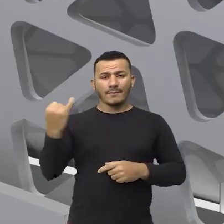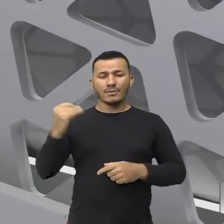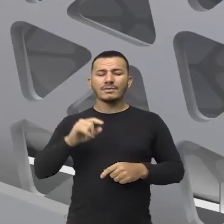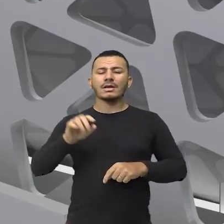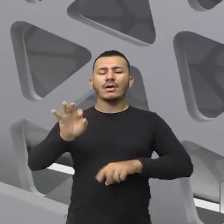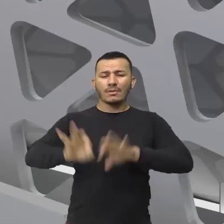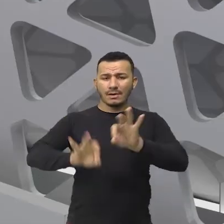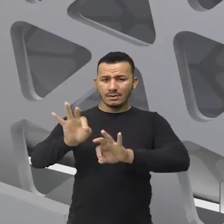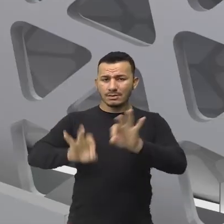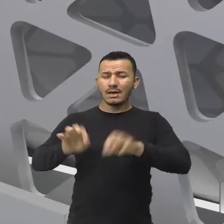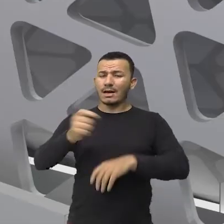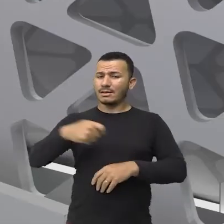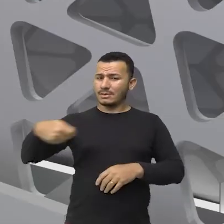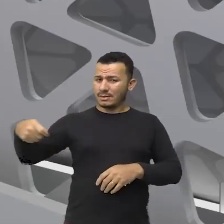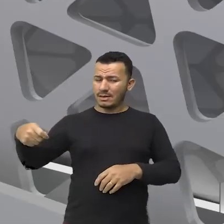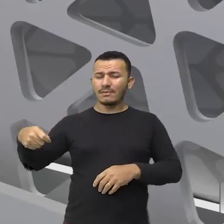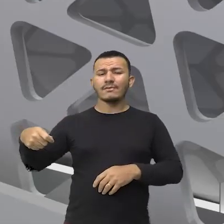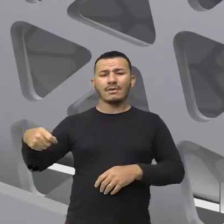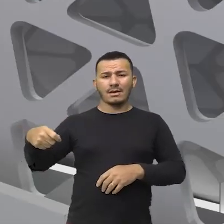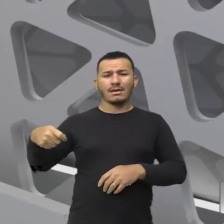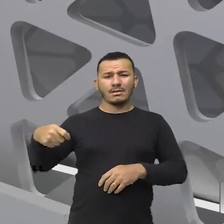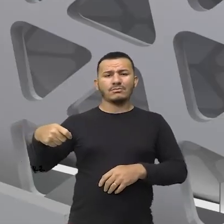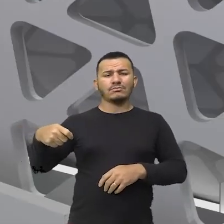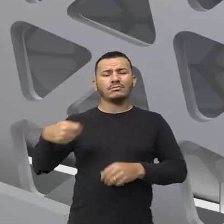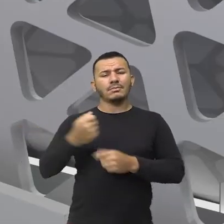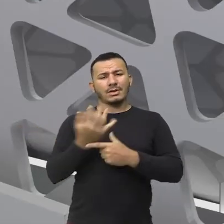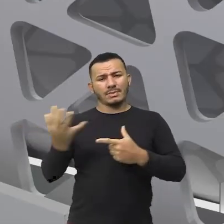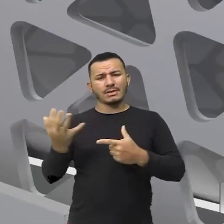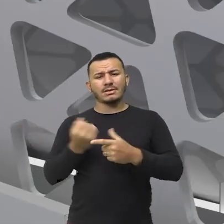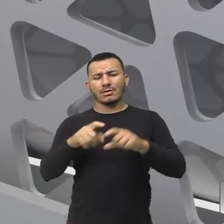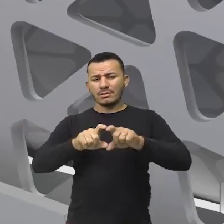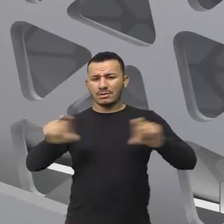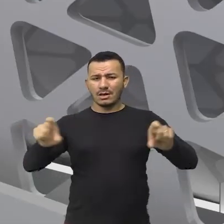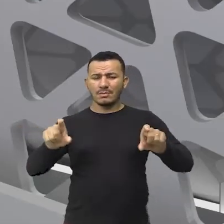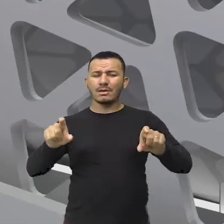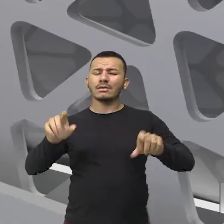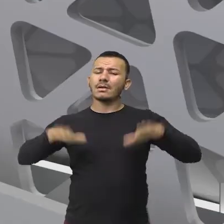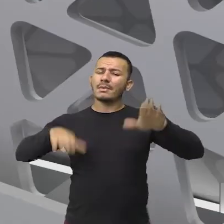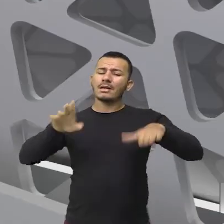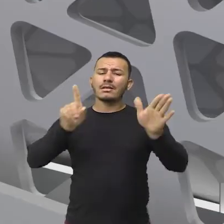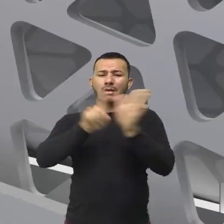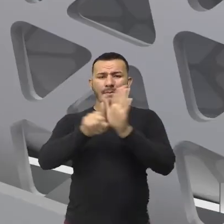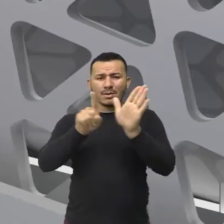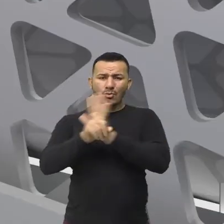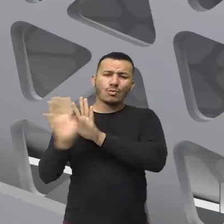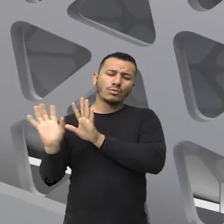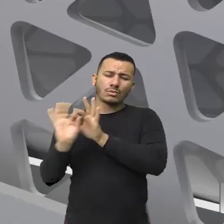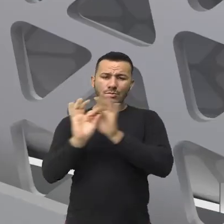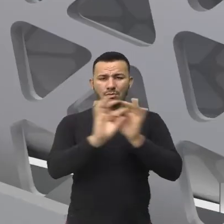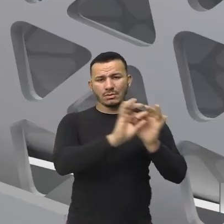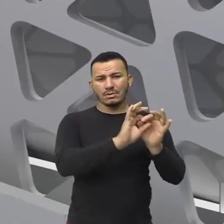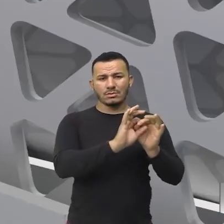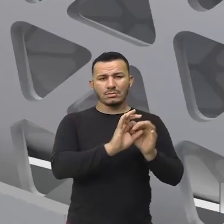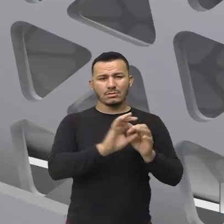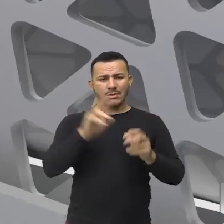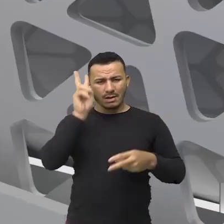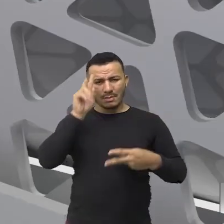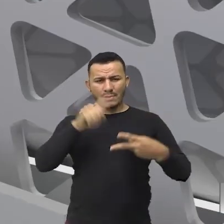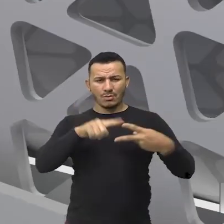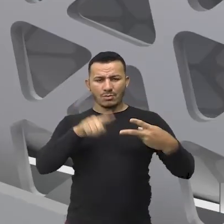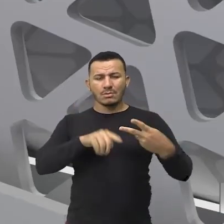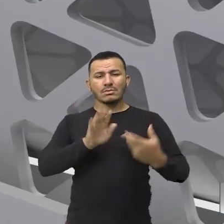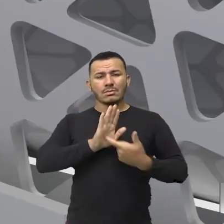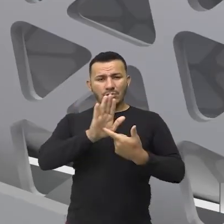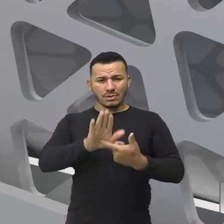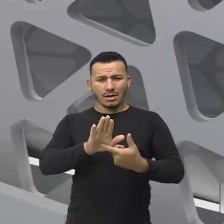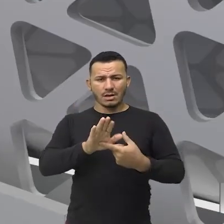equação algébrica dentro de um contexto, tá bom? Como a gente viu nesses nossos dois primeiros exemplos aí.